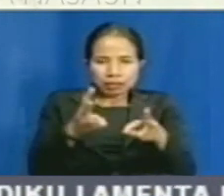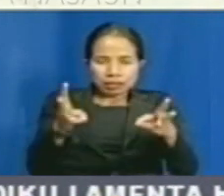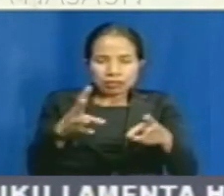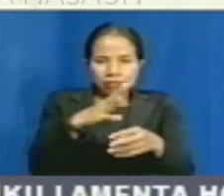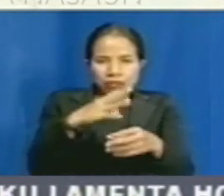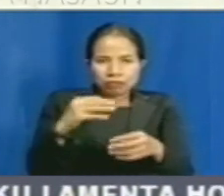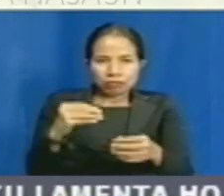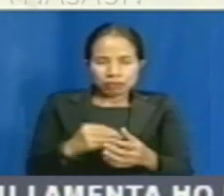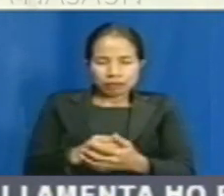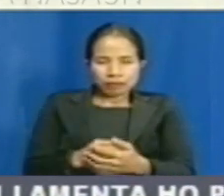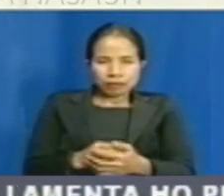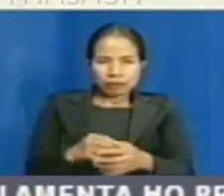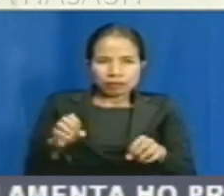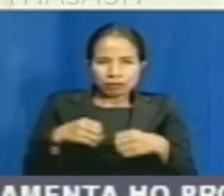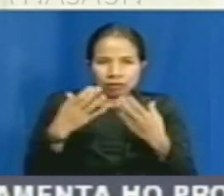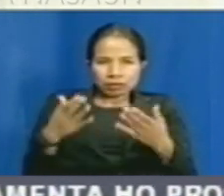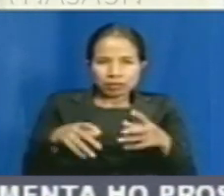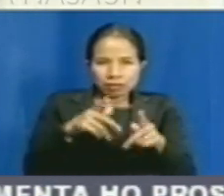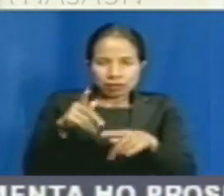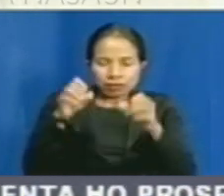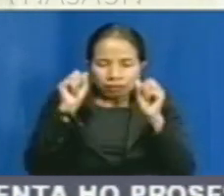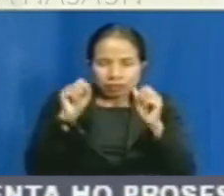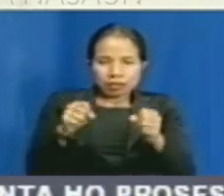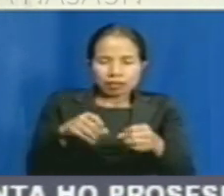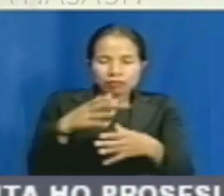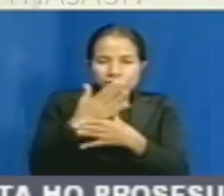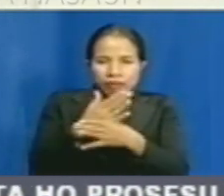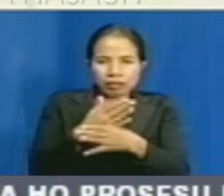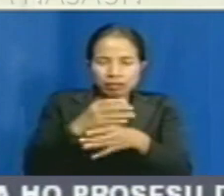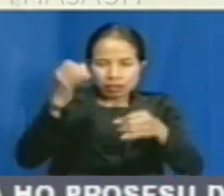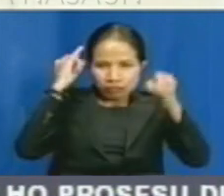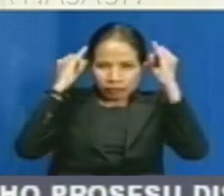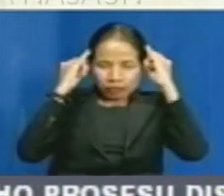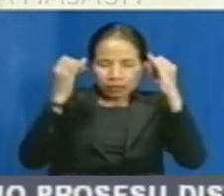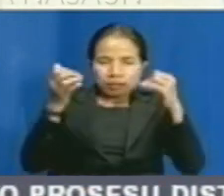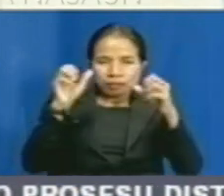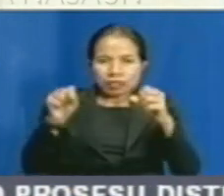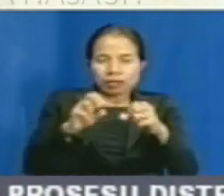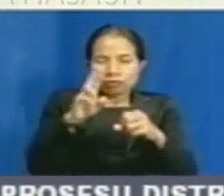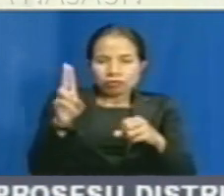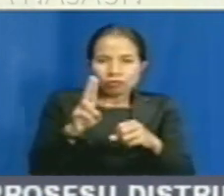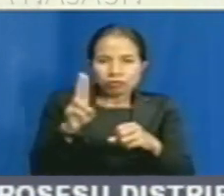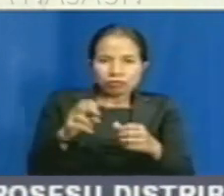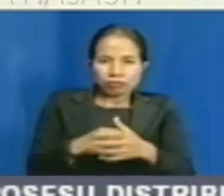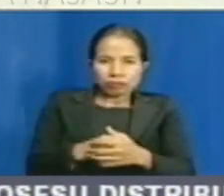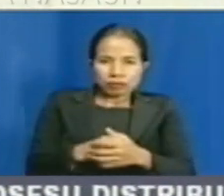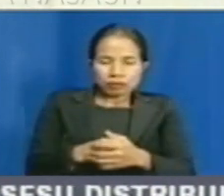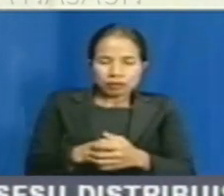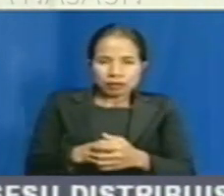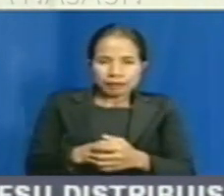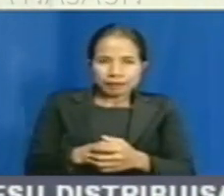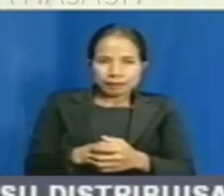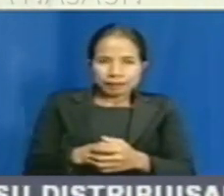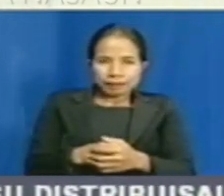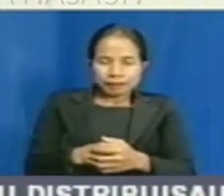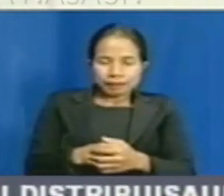Não, o ensama é uma nebele divulga a informação e ser necessário utilizar os passos,